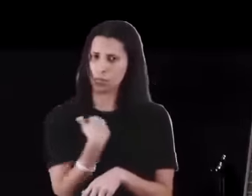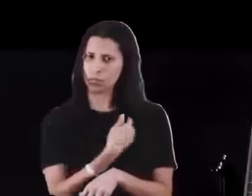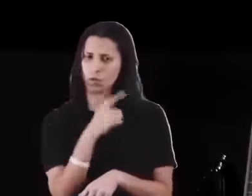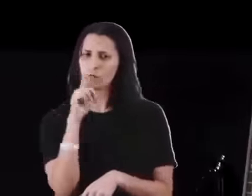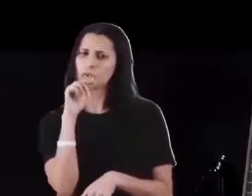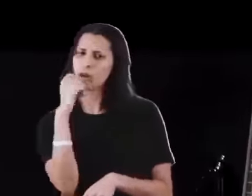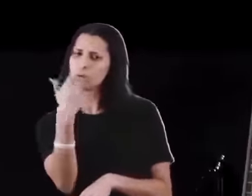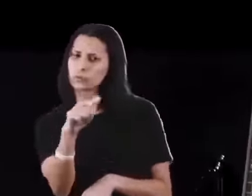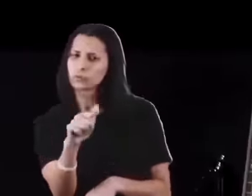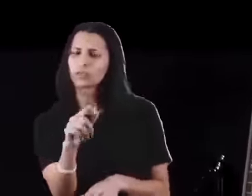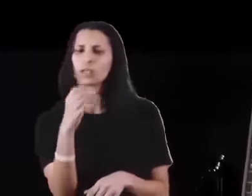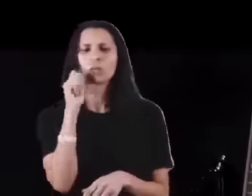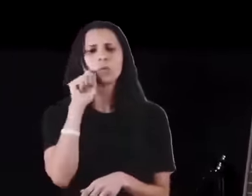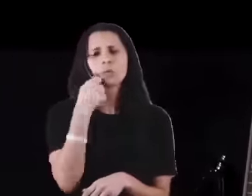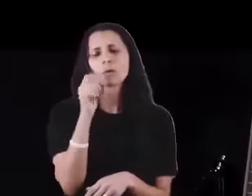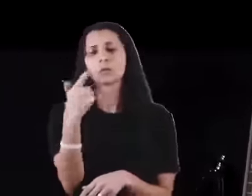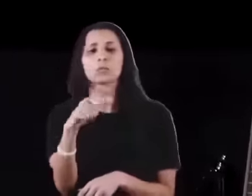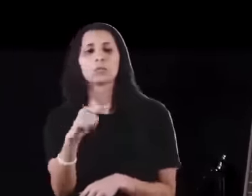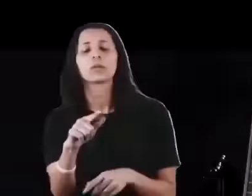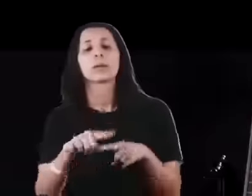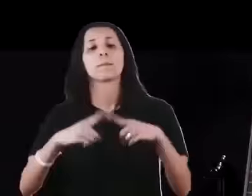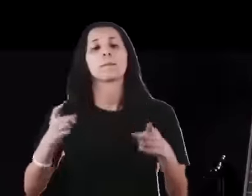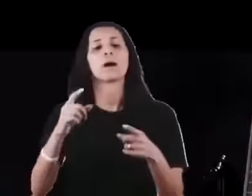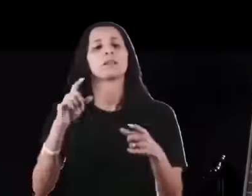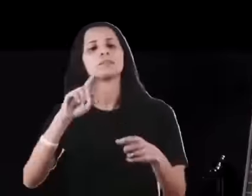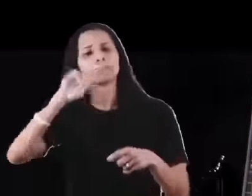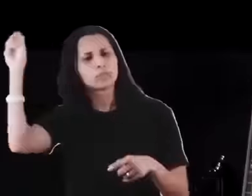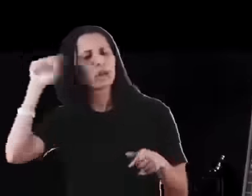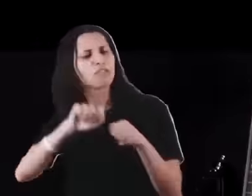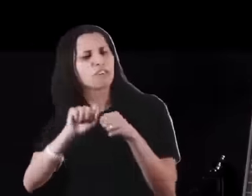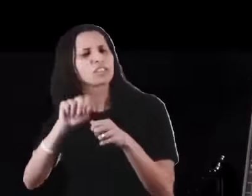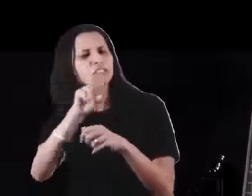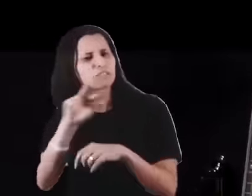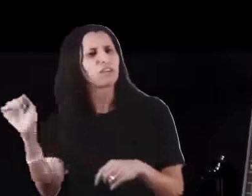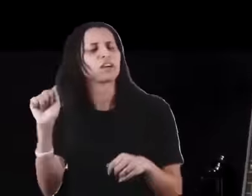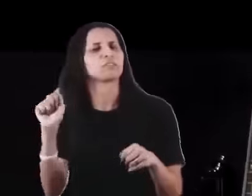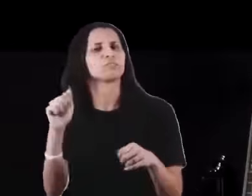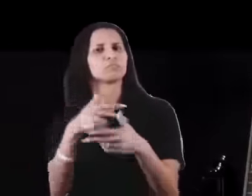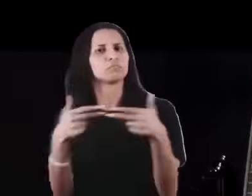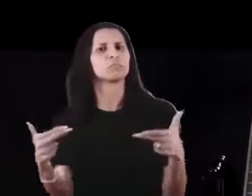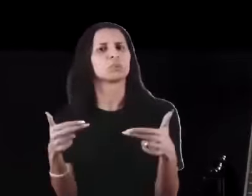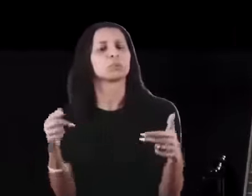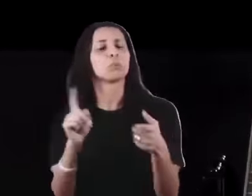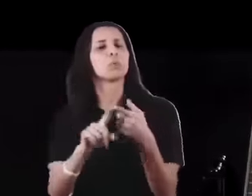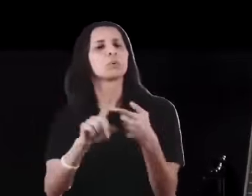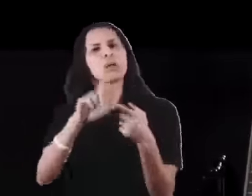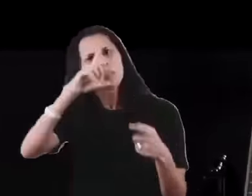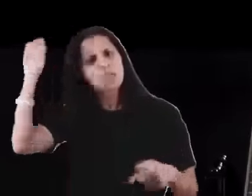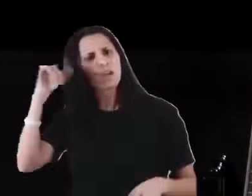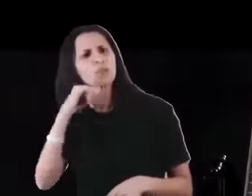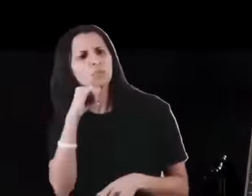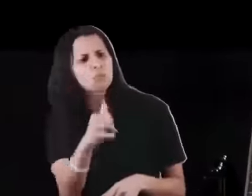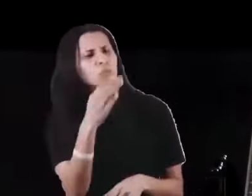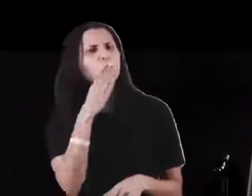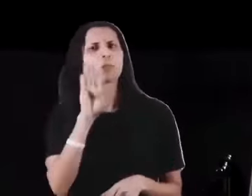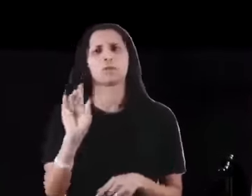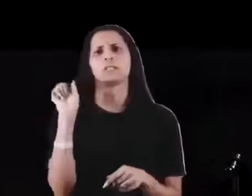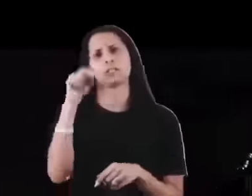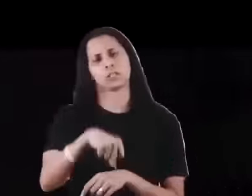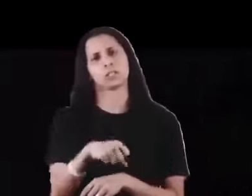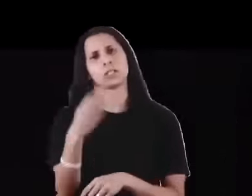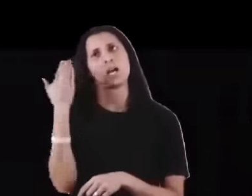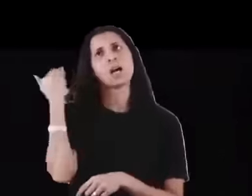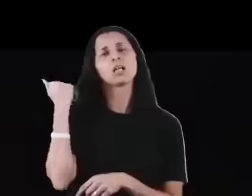acontecer vai dar uma revira-volta e vai mudar um quarto porque Deus disse que meu filho tem uma descendência poderosa E porque é que